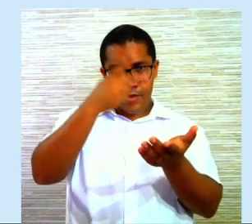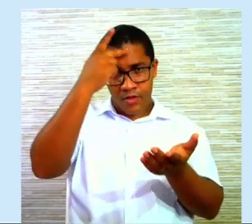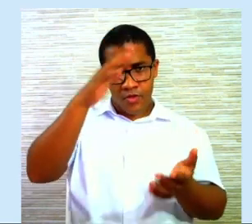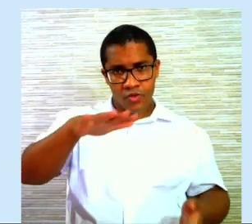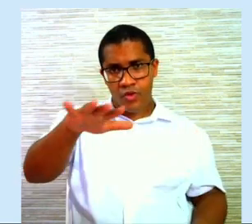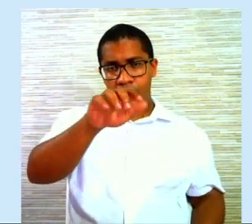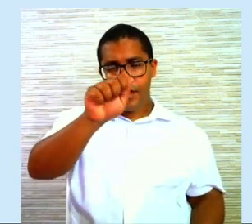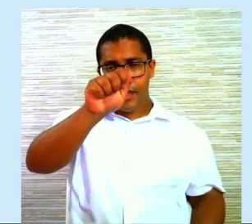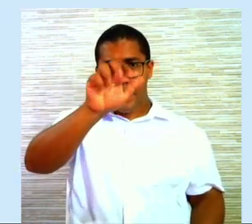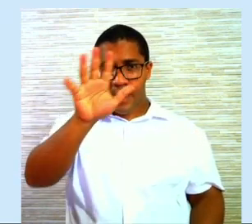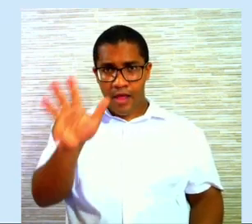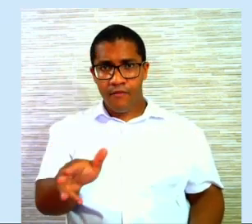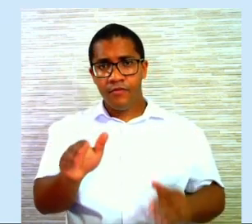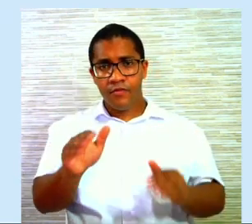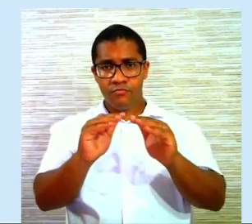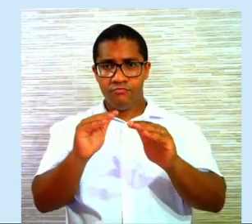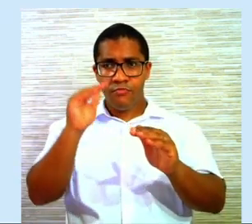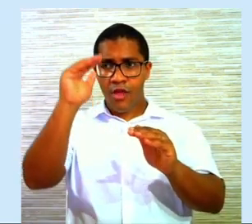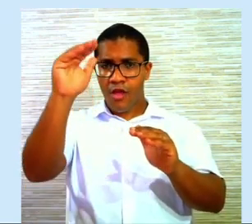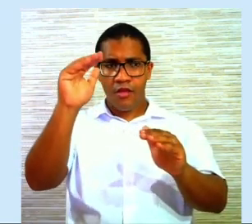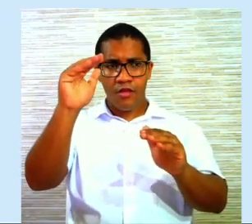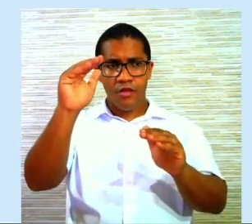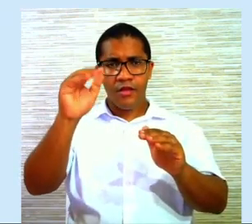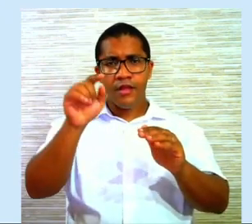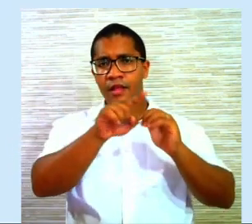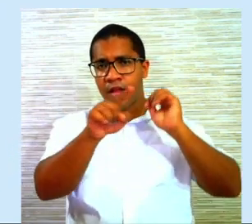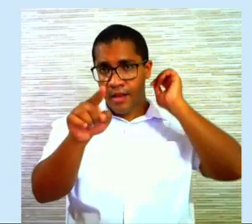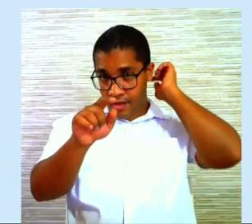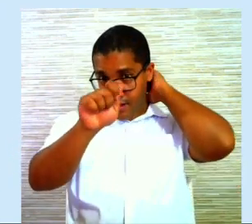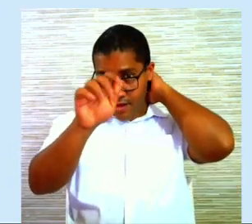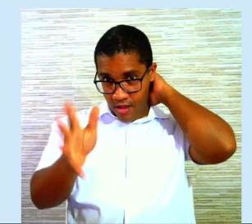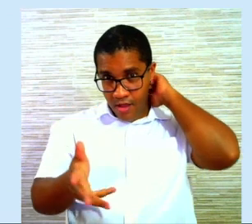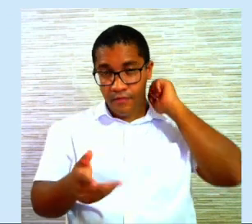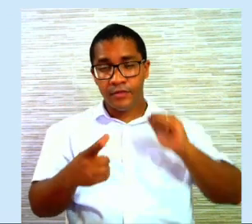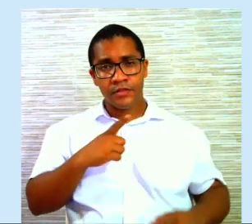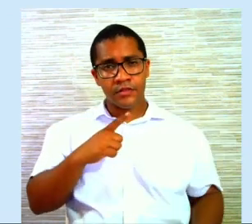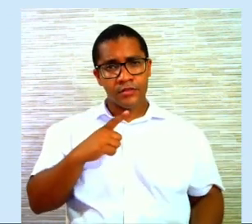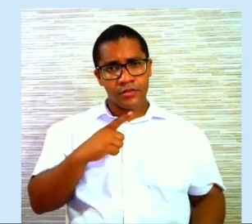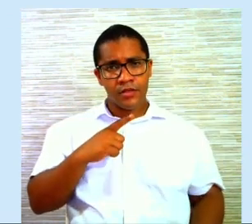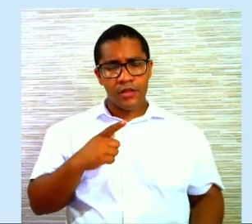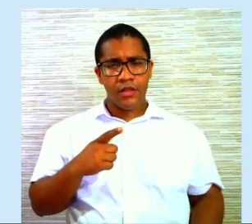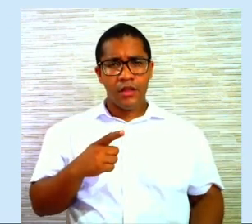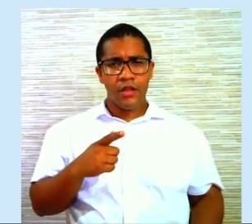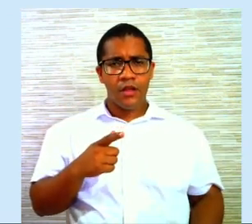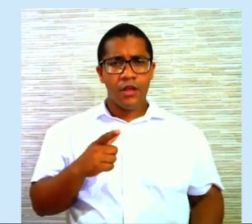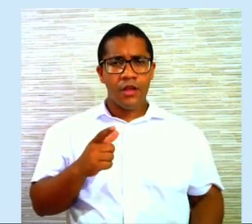africanos, com elites, né? Olha, com elites de africanos.